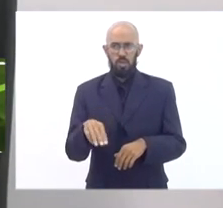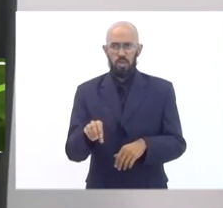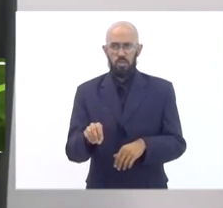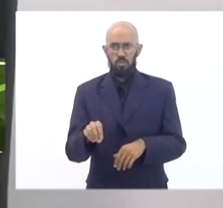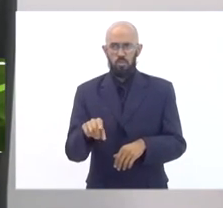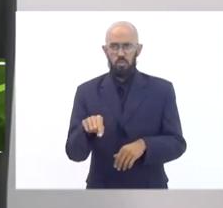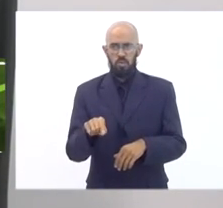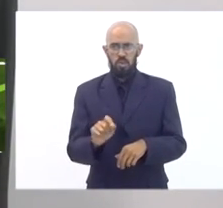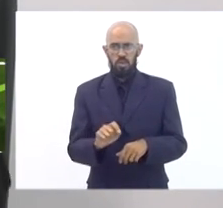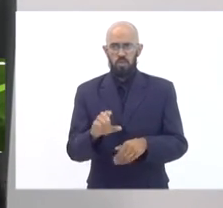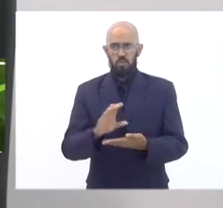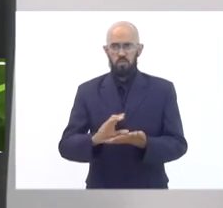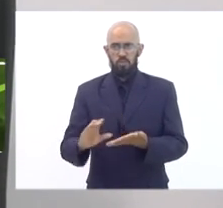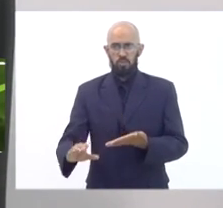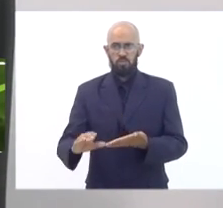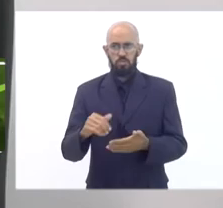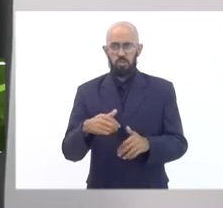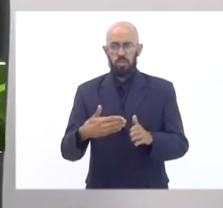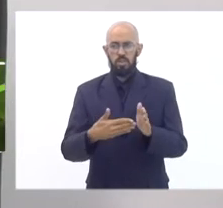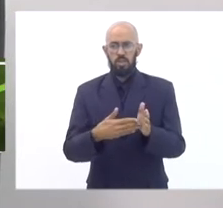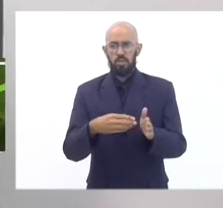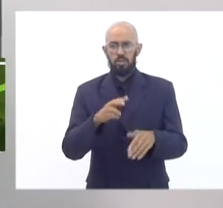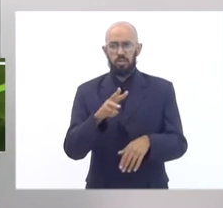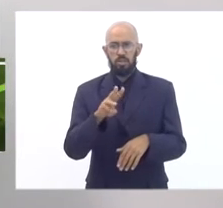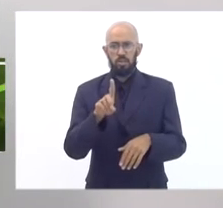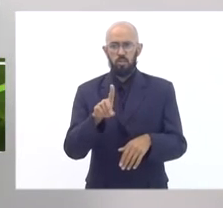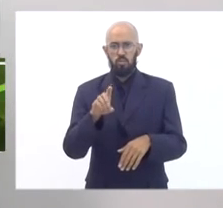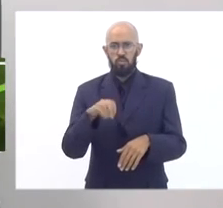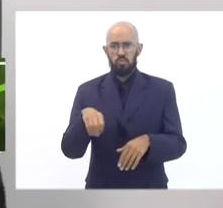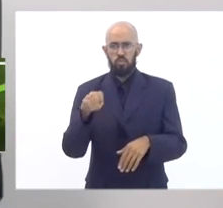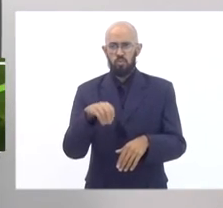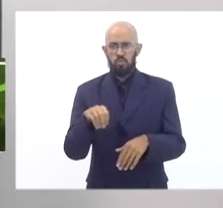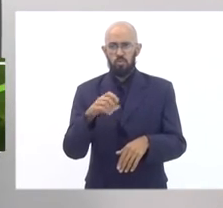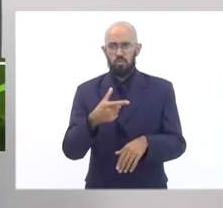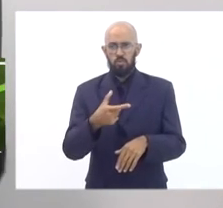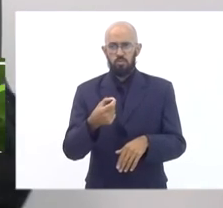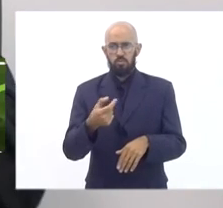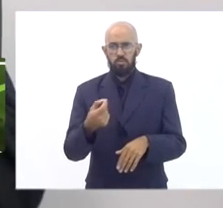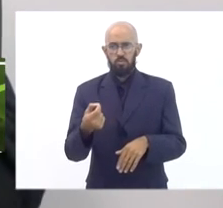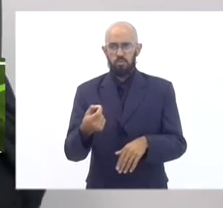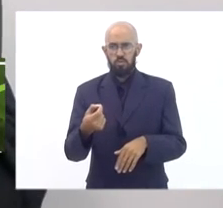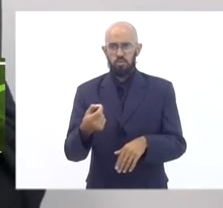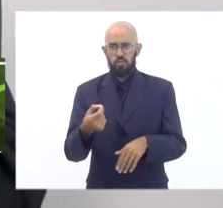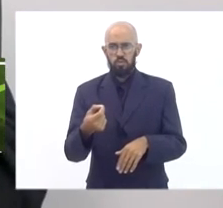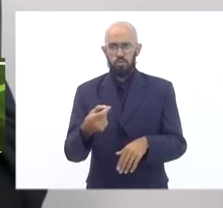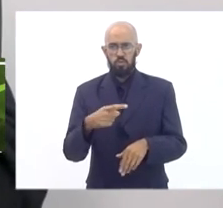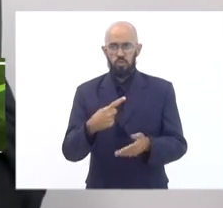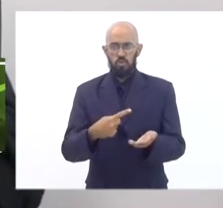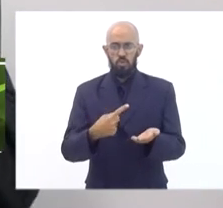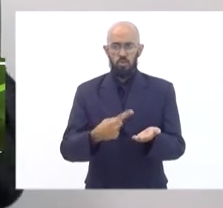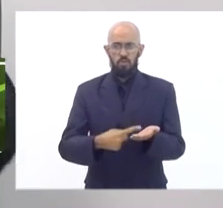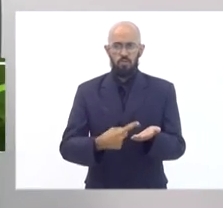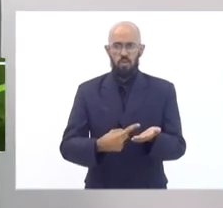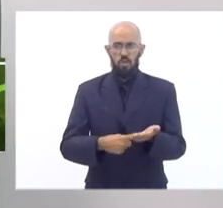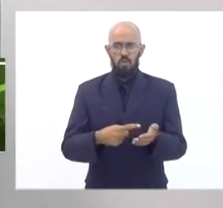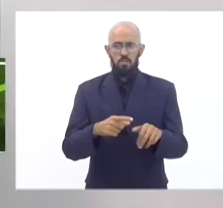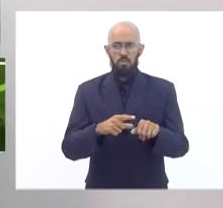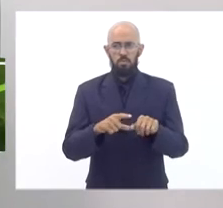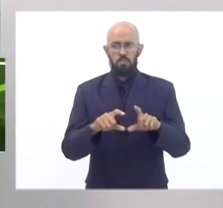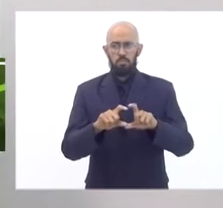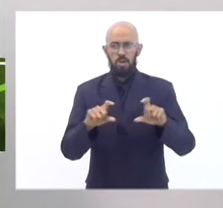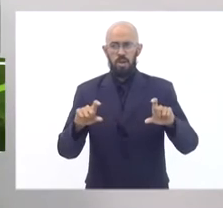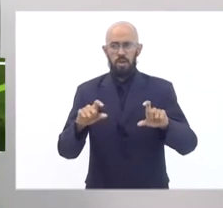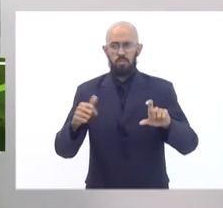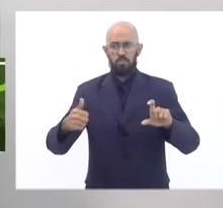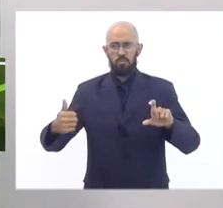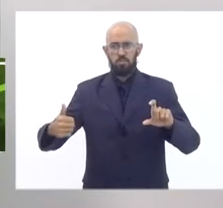investimentos que teriam que ter sido feitos até 31 de outubro de 2020, segundo aqui o parágrafo 2º, parágrafo 1º, da cláusula 3ª do 8º